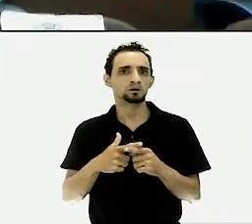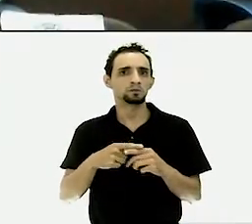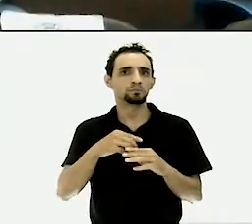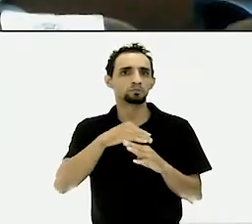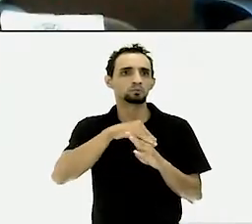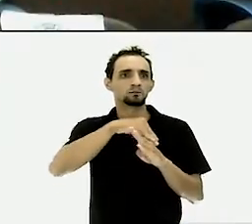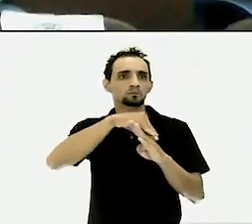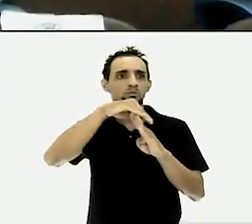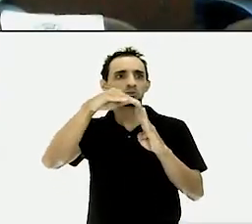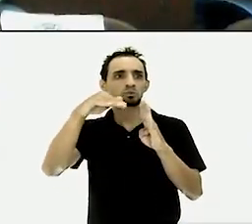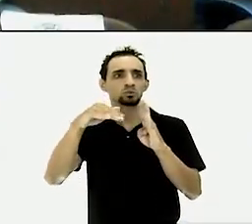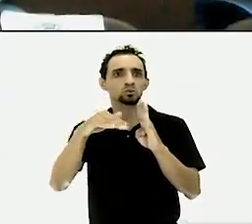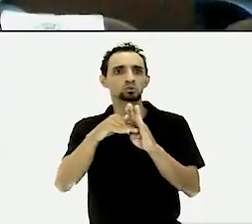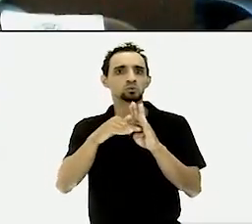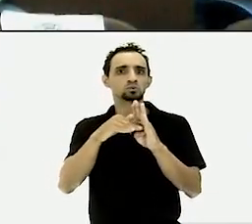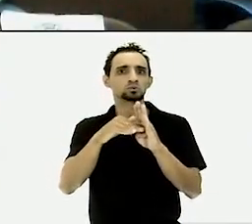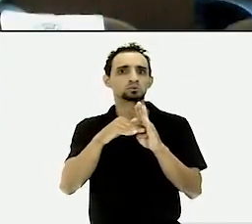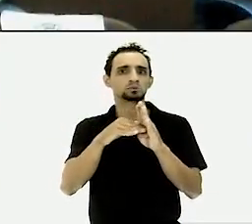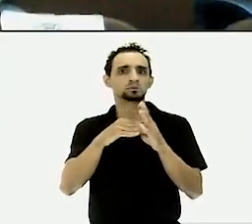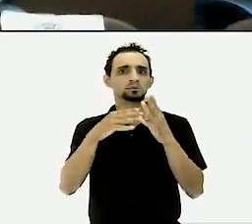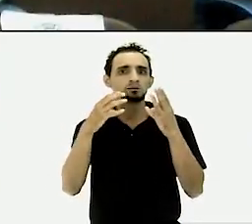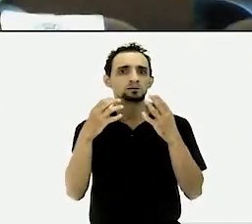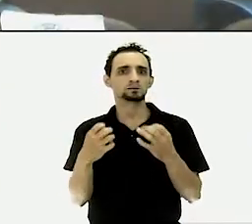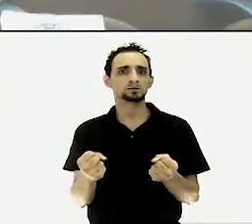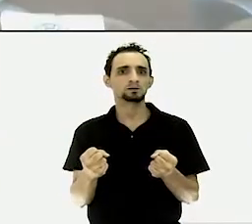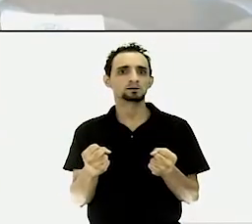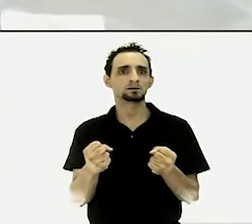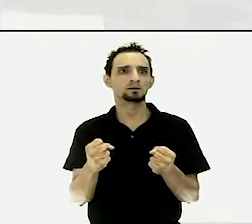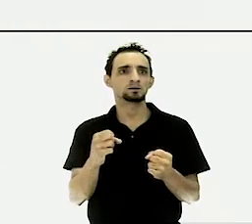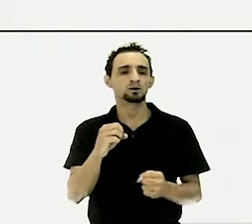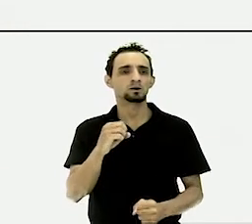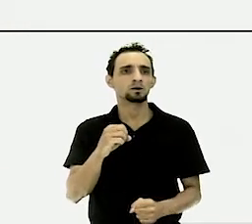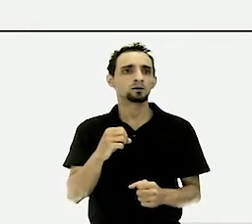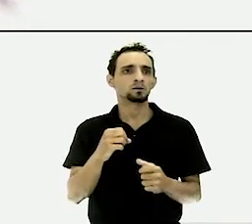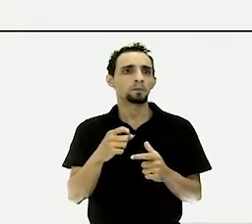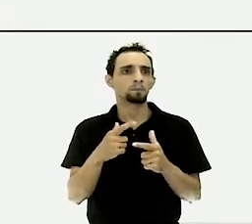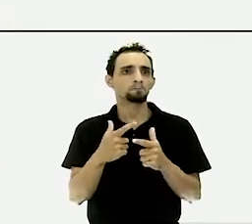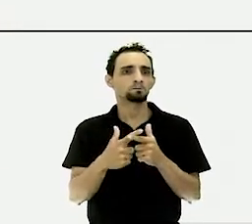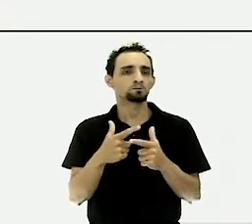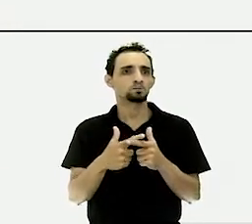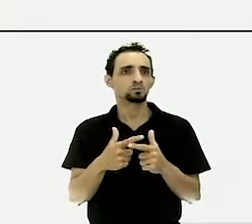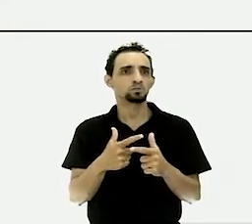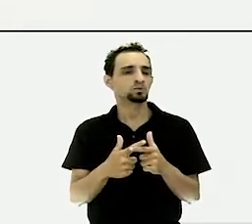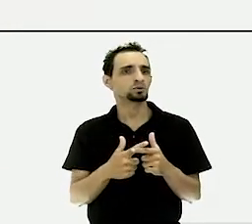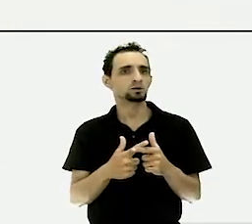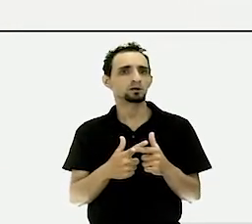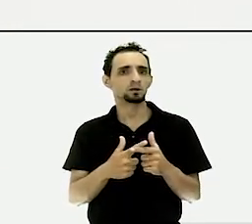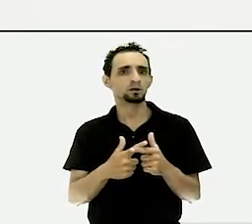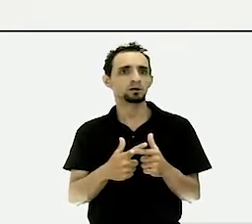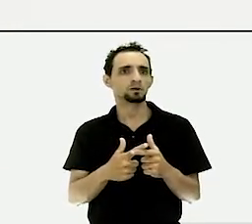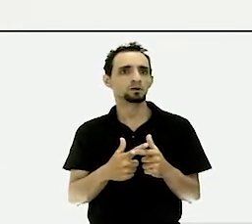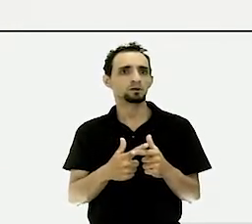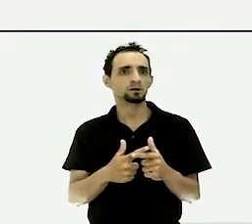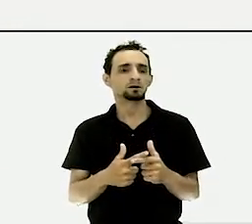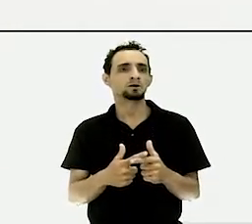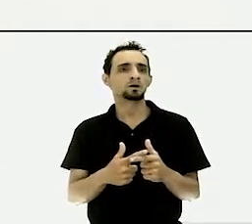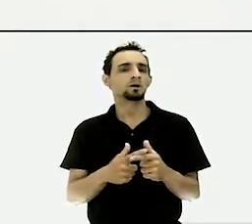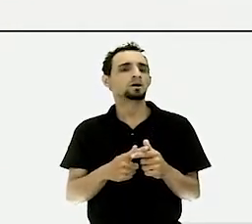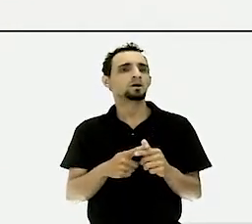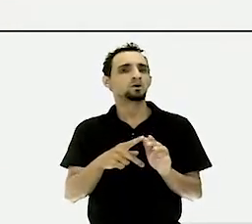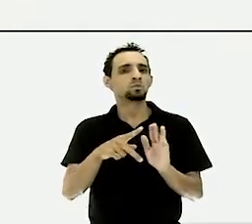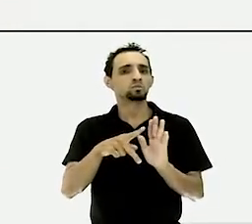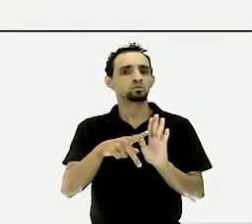Poder Executivo irá ouvir essa casa, sim, porque ninguém governa sozinho. Então, eu acredito que ele